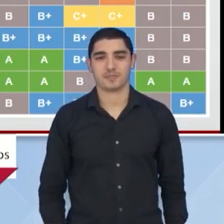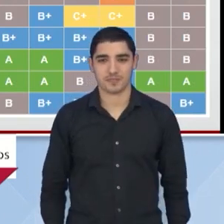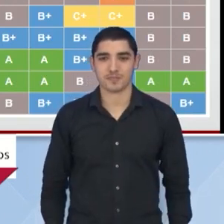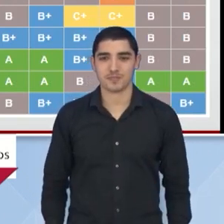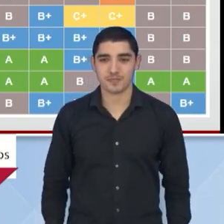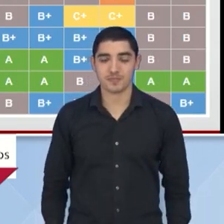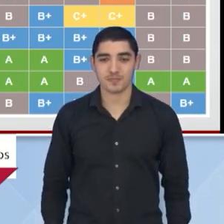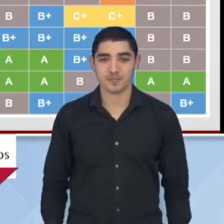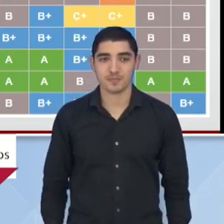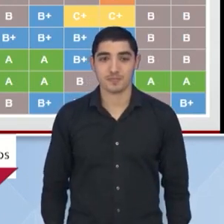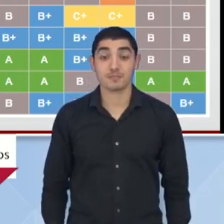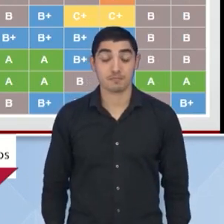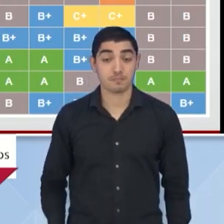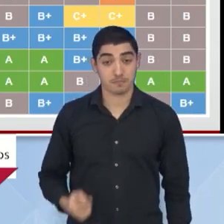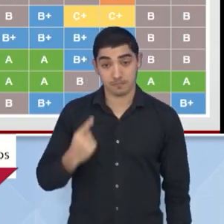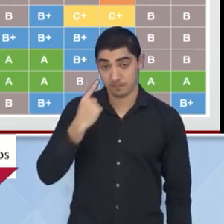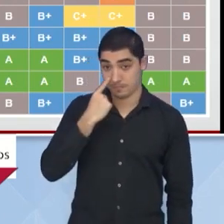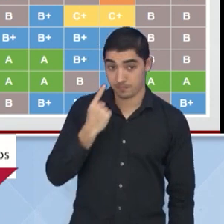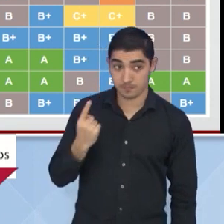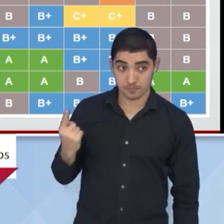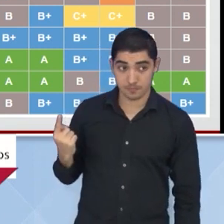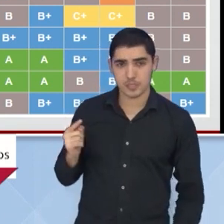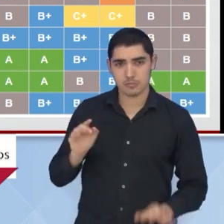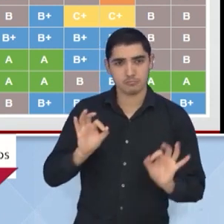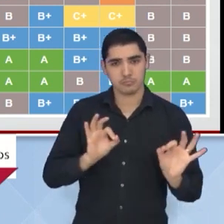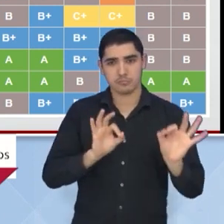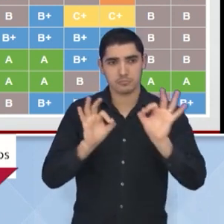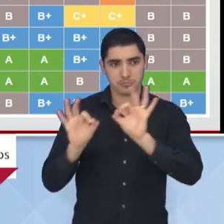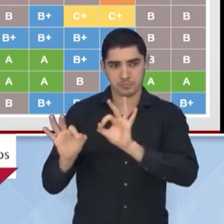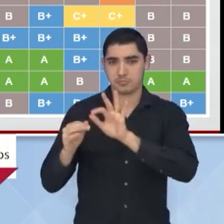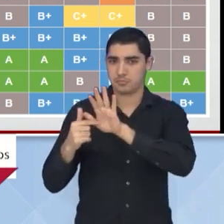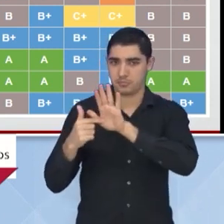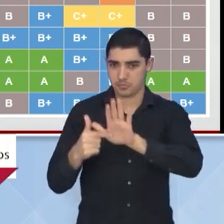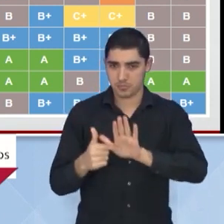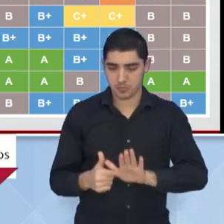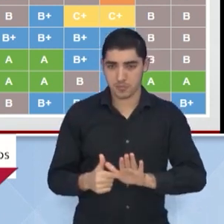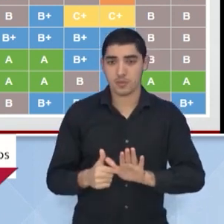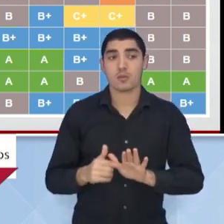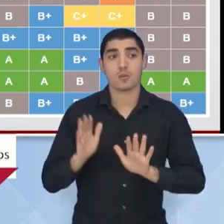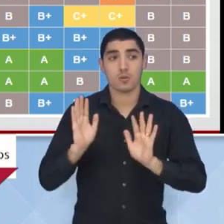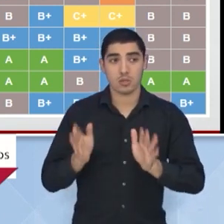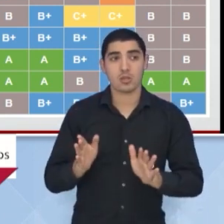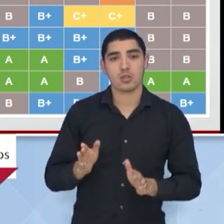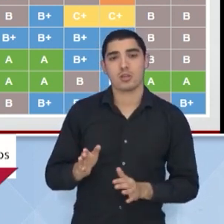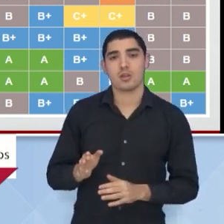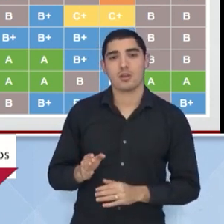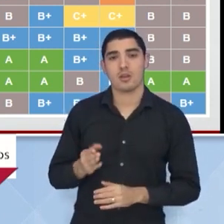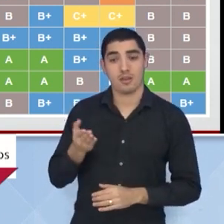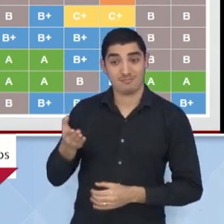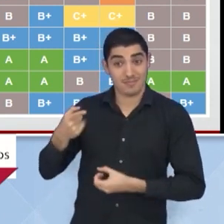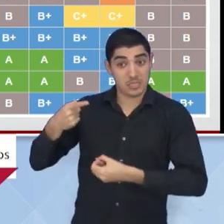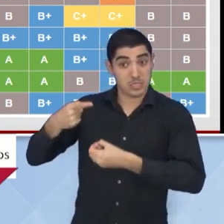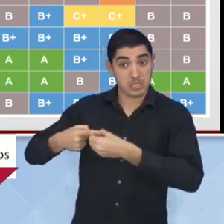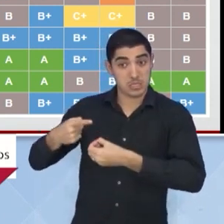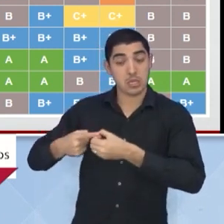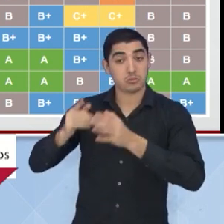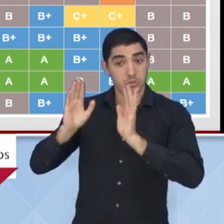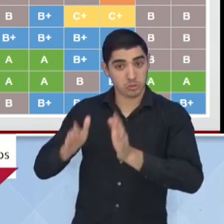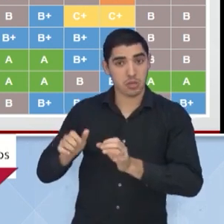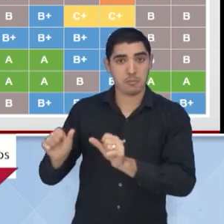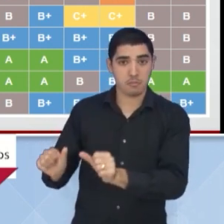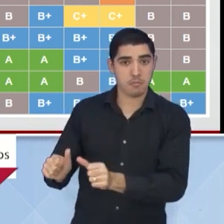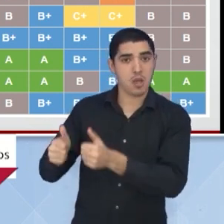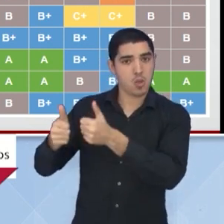tá aqui a gente já vê alguns resultados então no decorrer dos anos aqui esse município tem melhorado